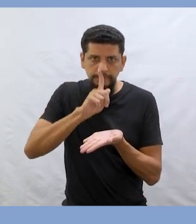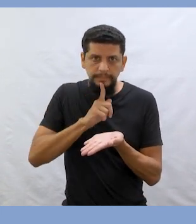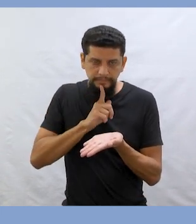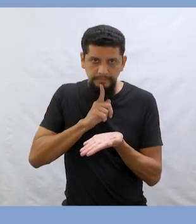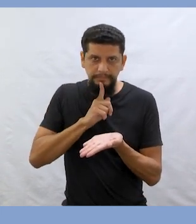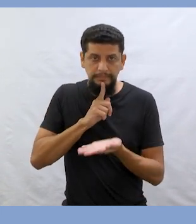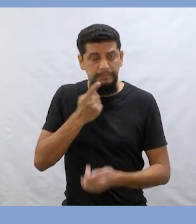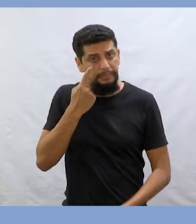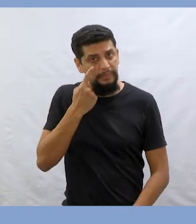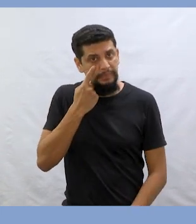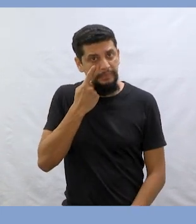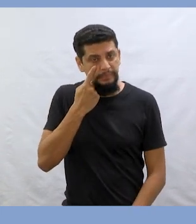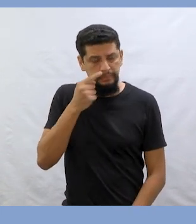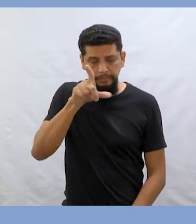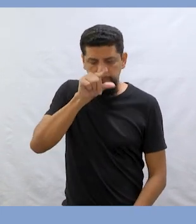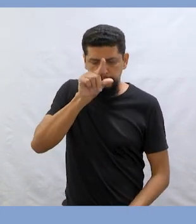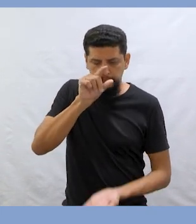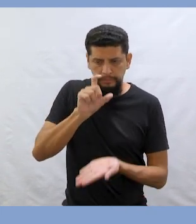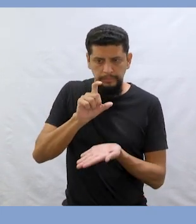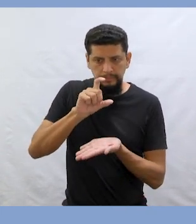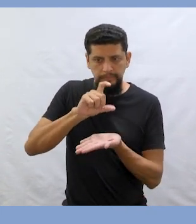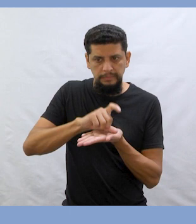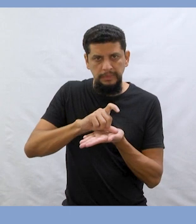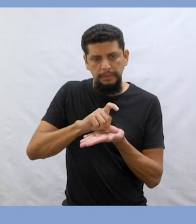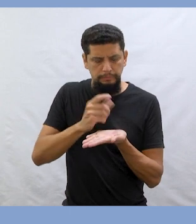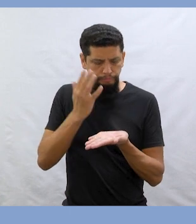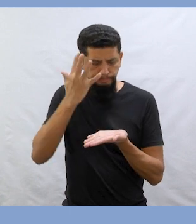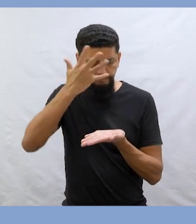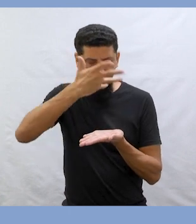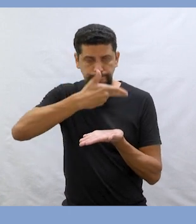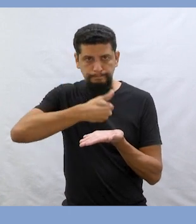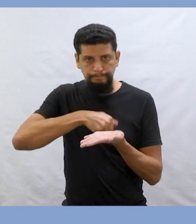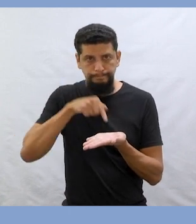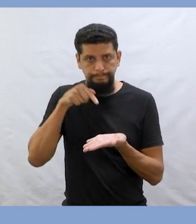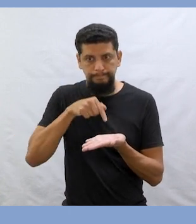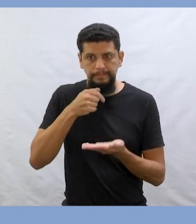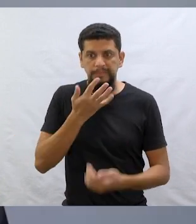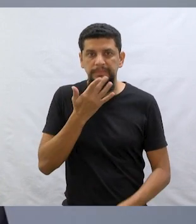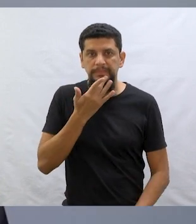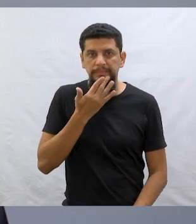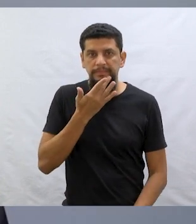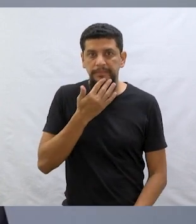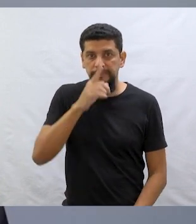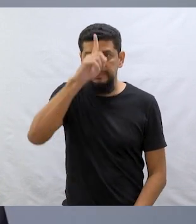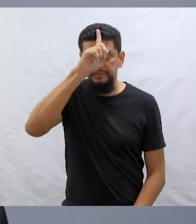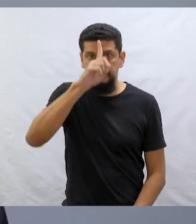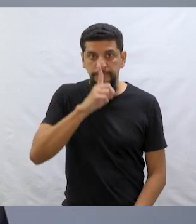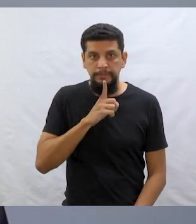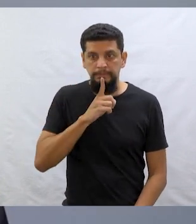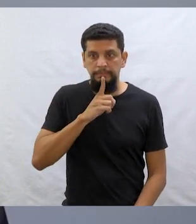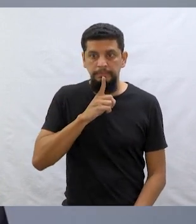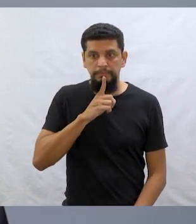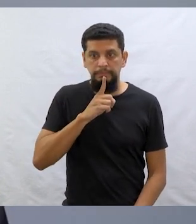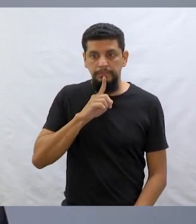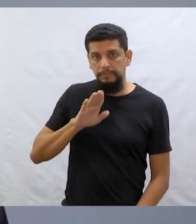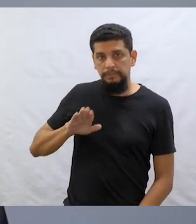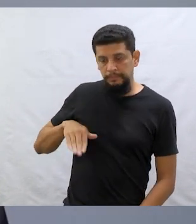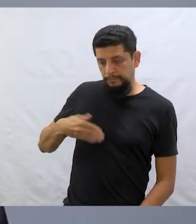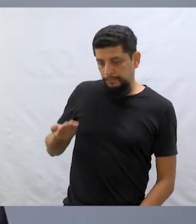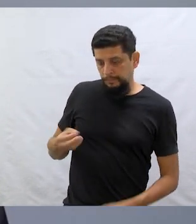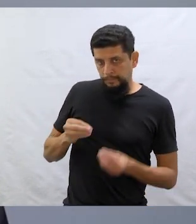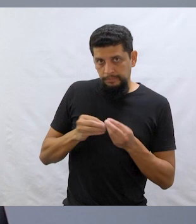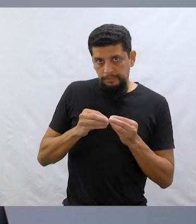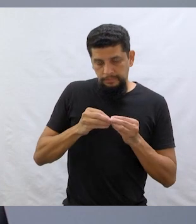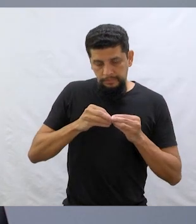amarelinho. Olha o pintinho aqui, como ele é bonitinho. Ele é todo amarelinho, ele está do lado do ovo, porque